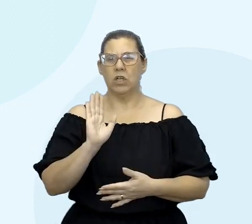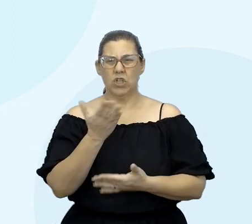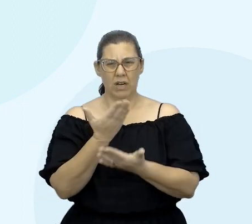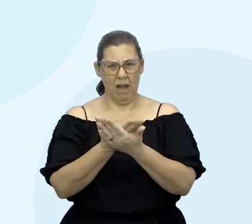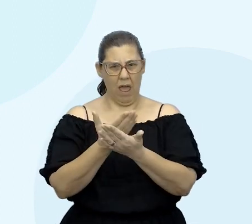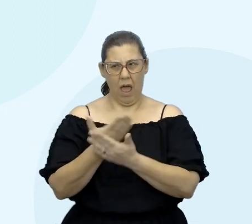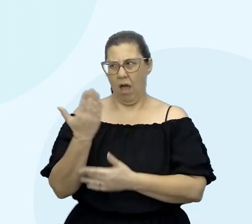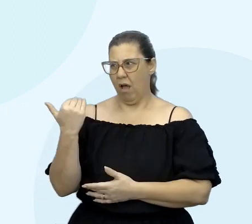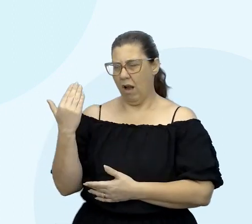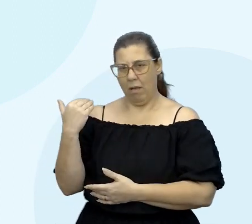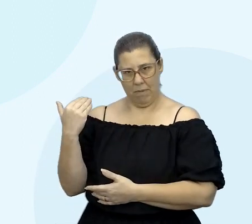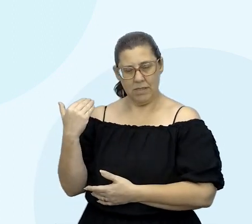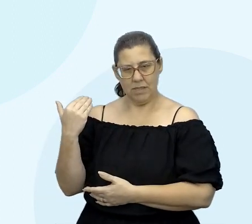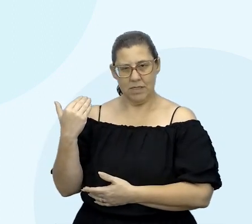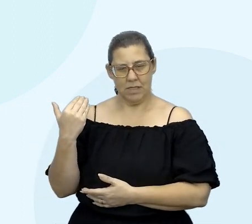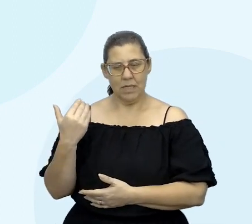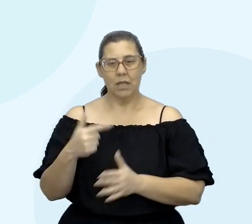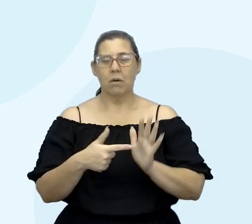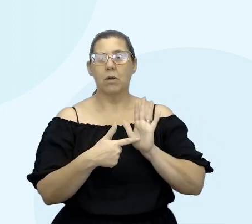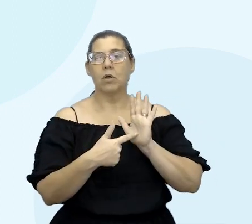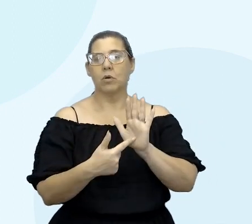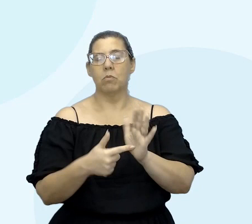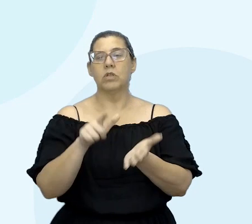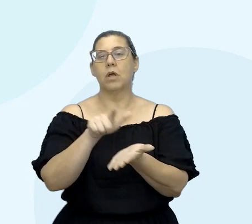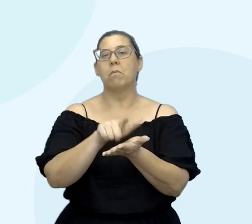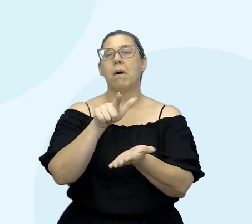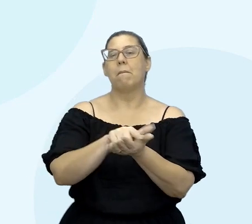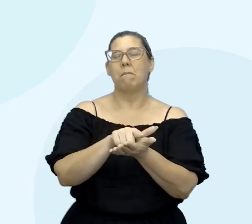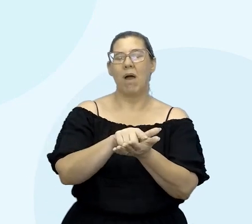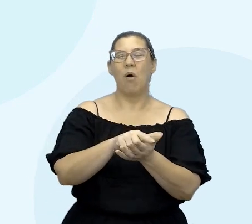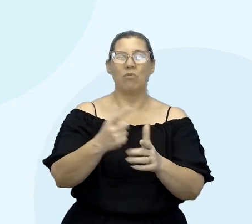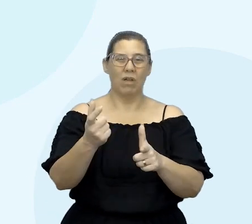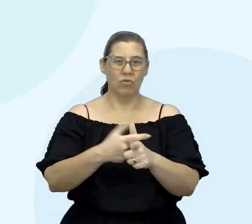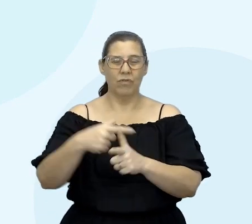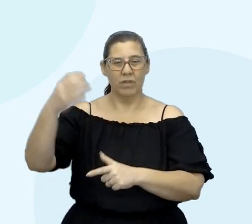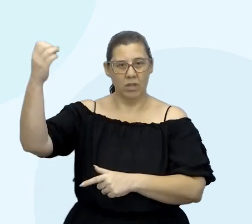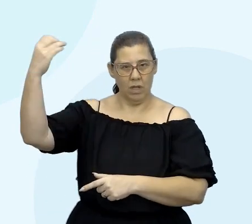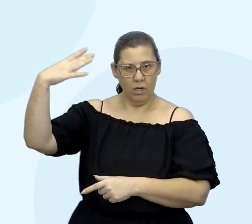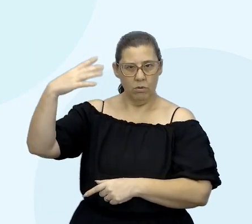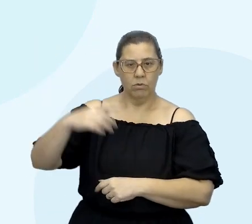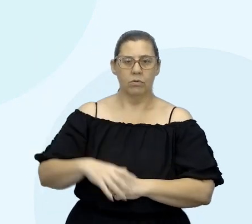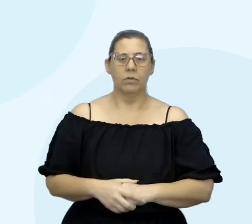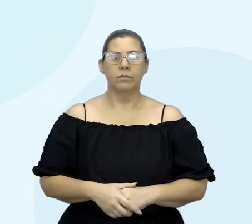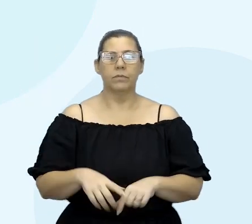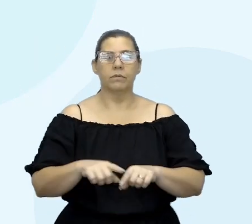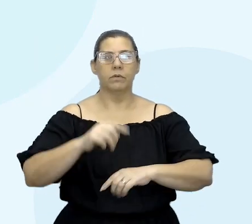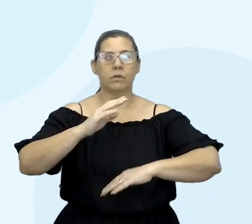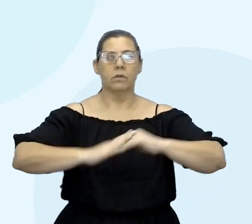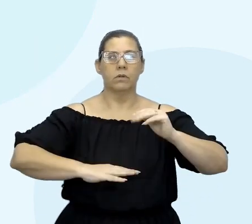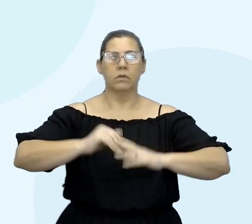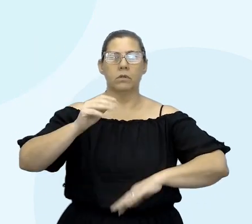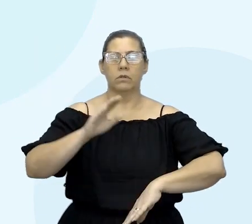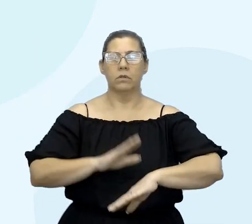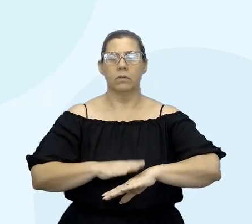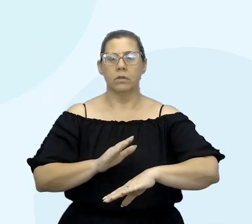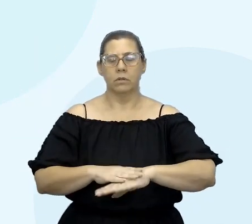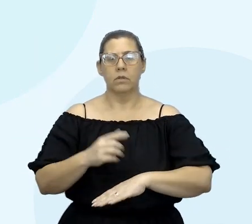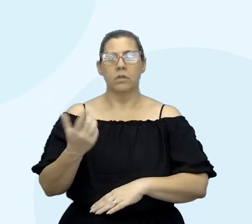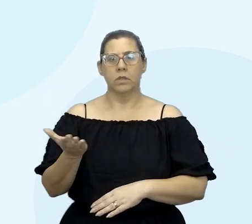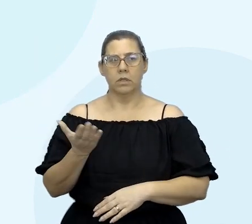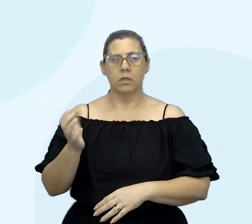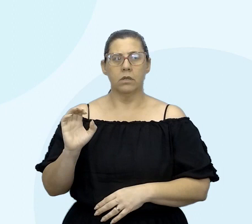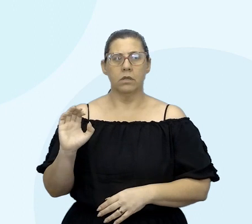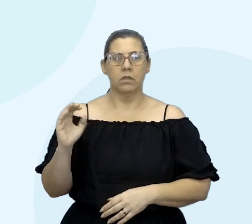naquela aula de conta de energia elétrica. Observação, nós temos essa atividade realizada e que ela ocorreu